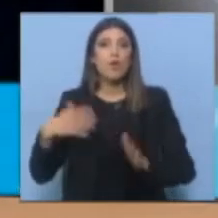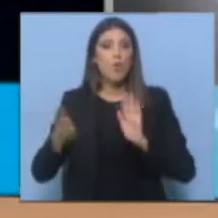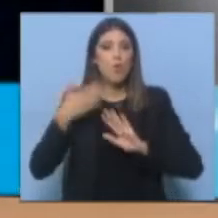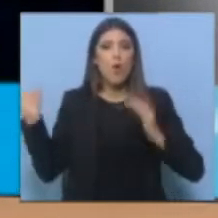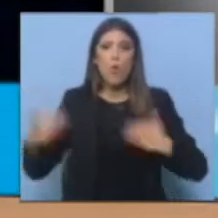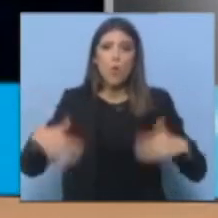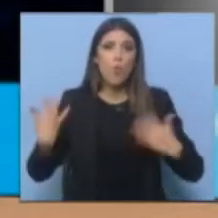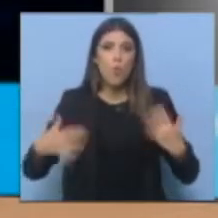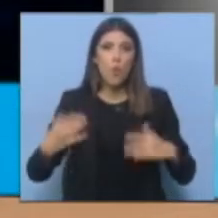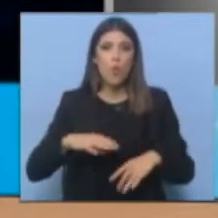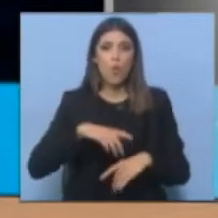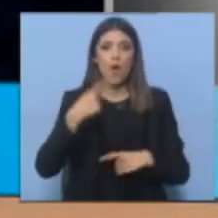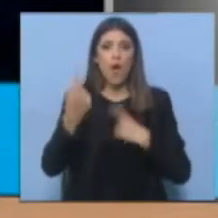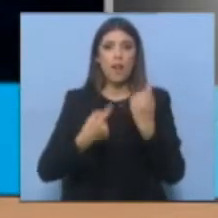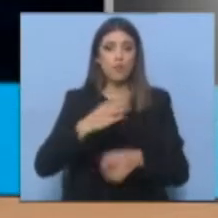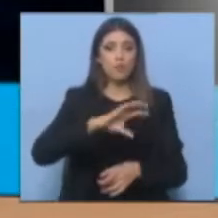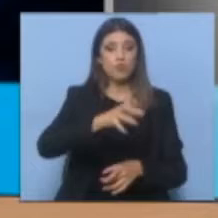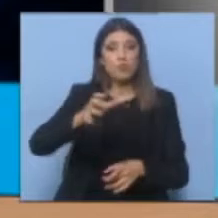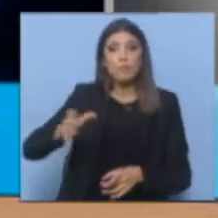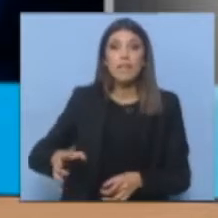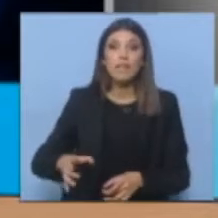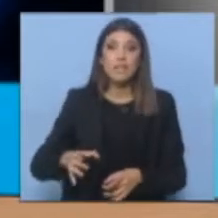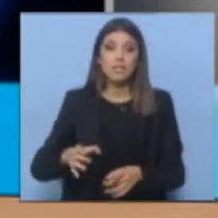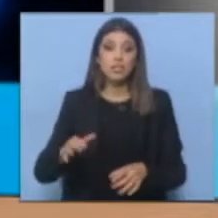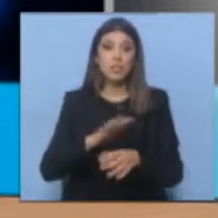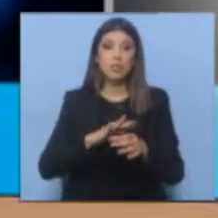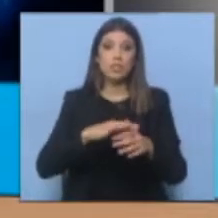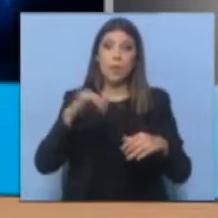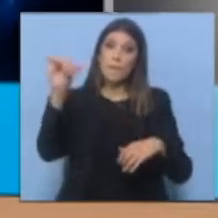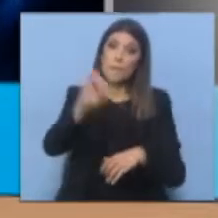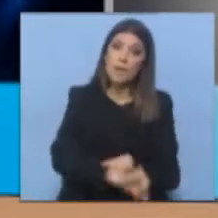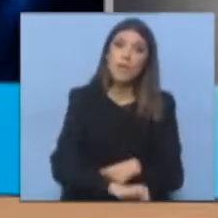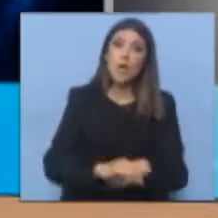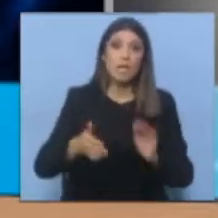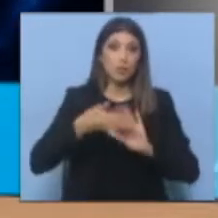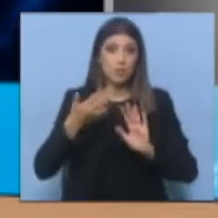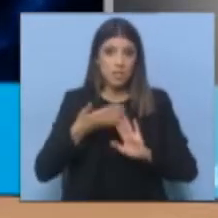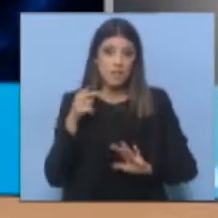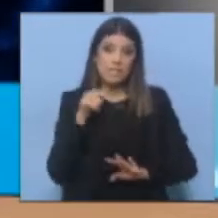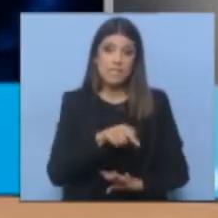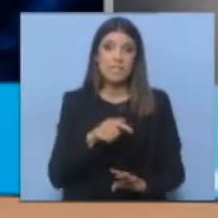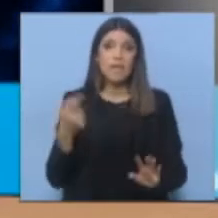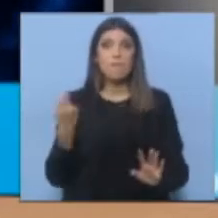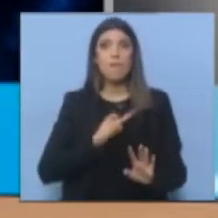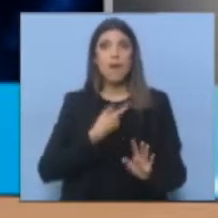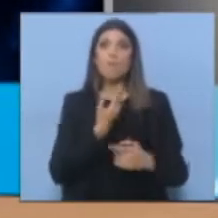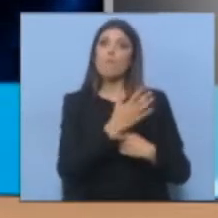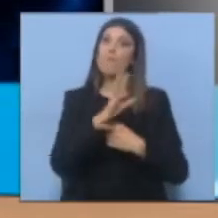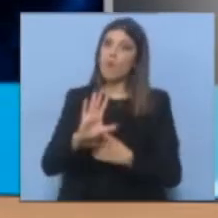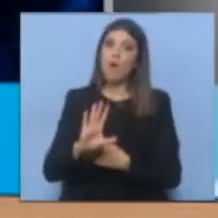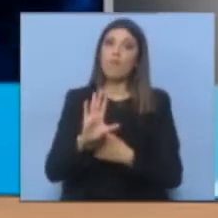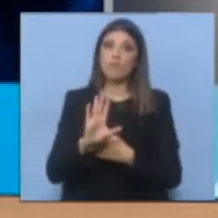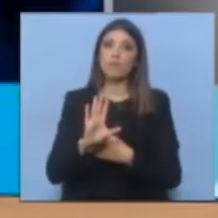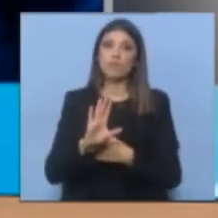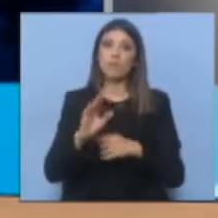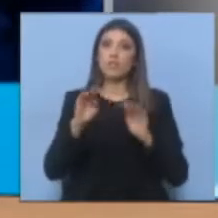países que nós falamos também aqui neste relatório, neste calendário. Portanto, mostra, no fundo, este calendário acaba,